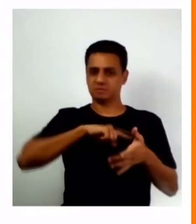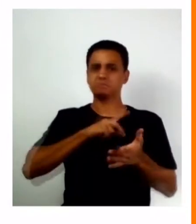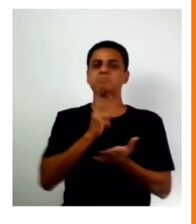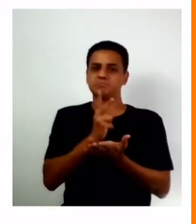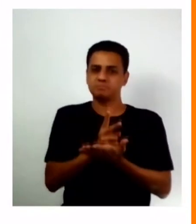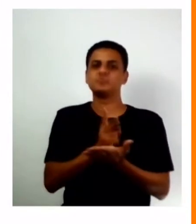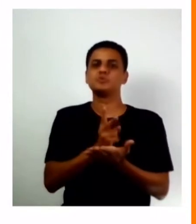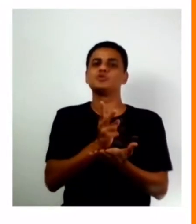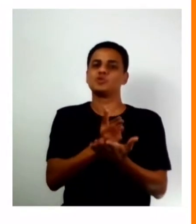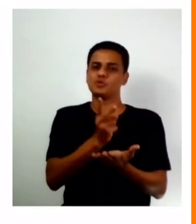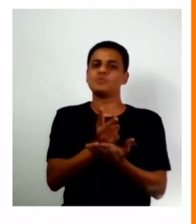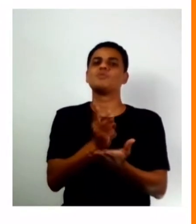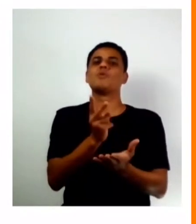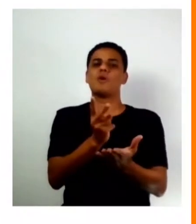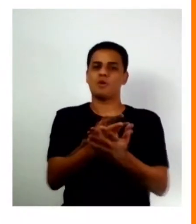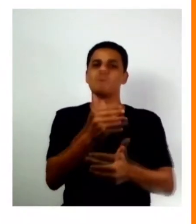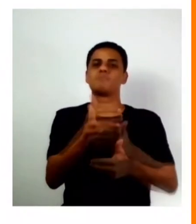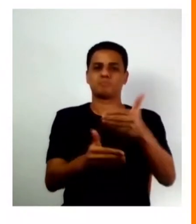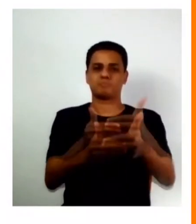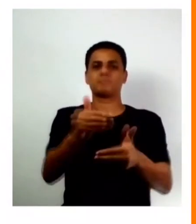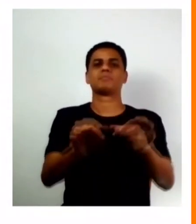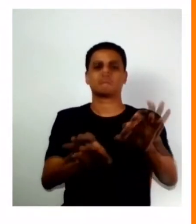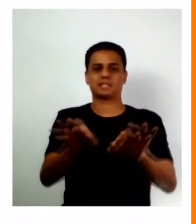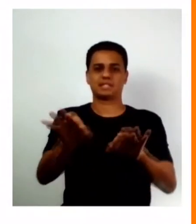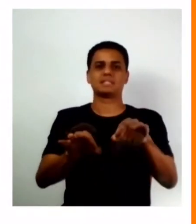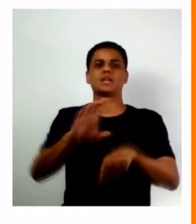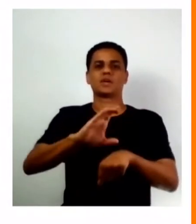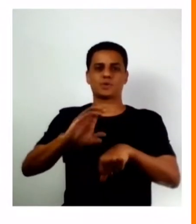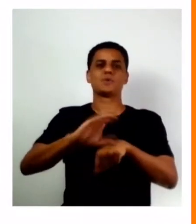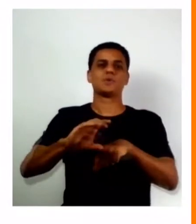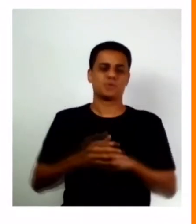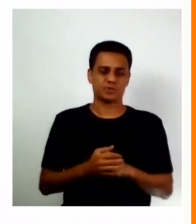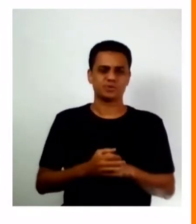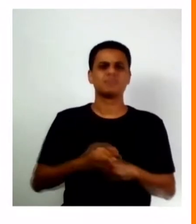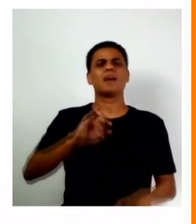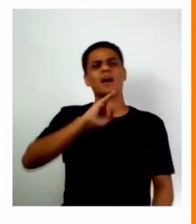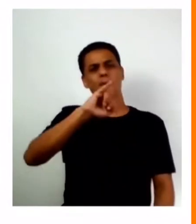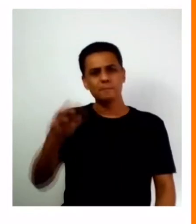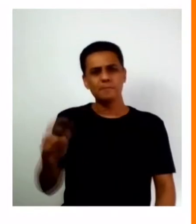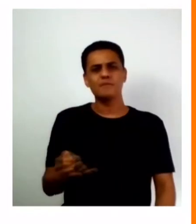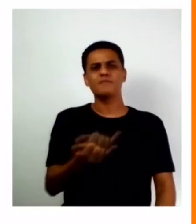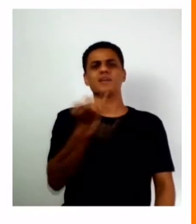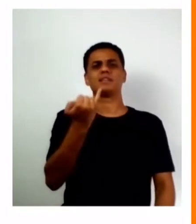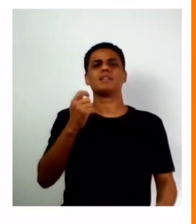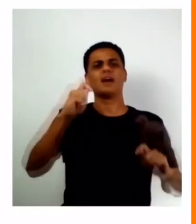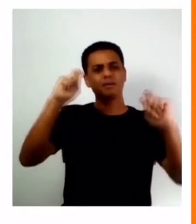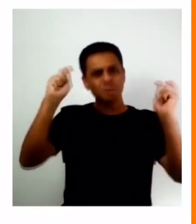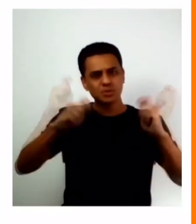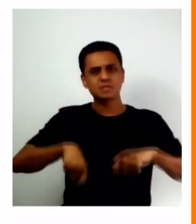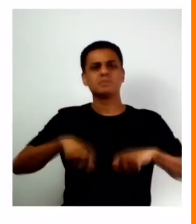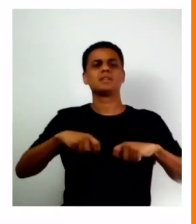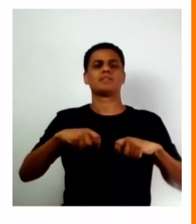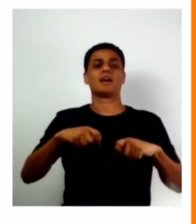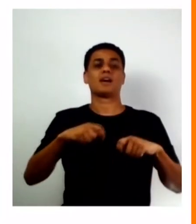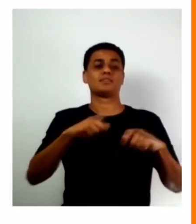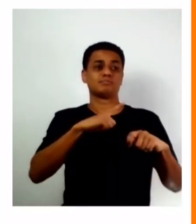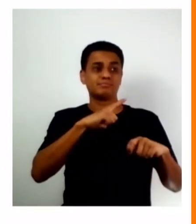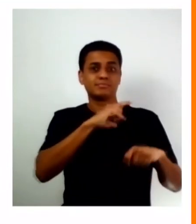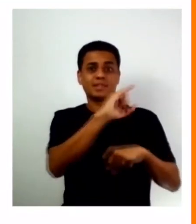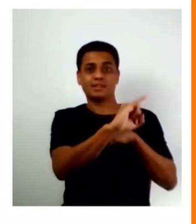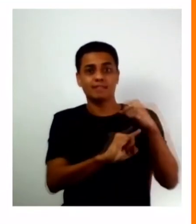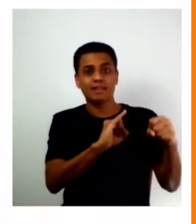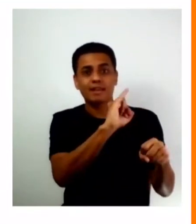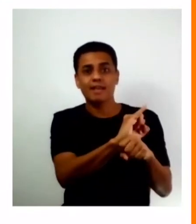aproveitar as possibilidades que nos dá a internet e a sociedade de informação